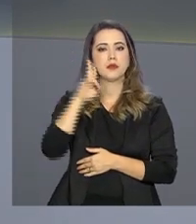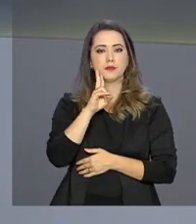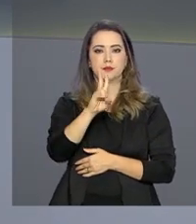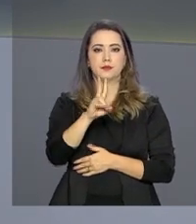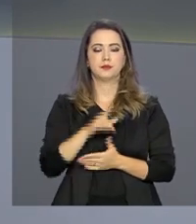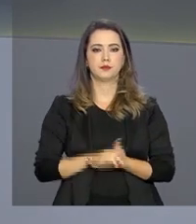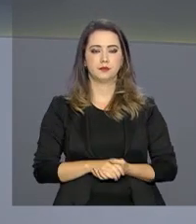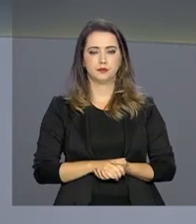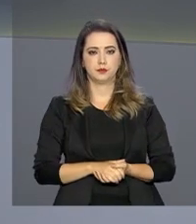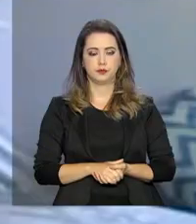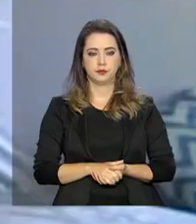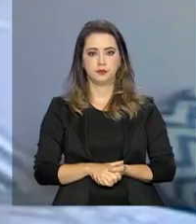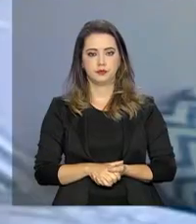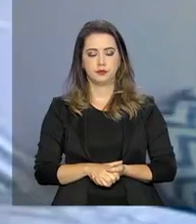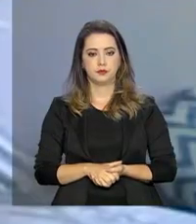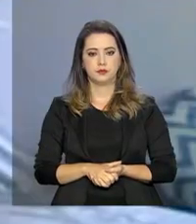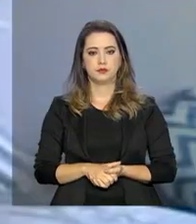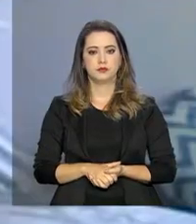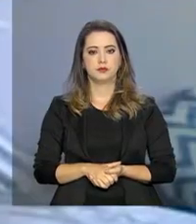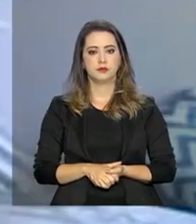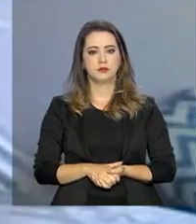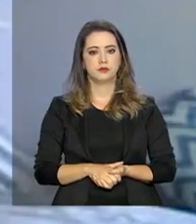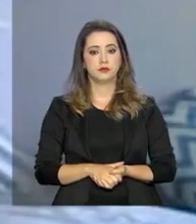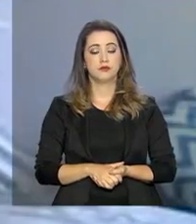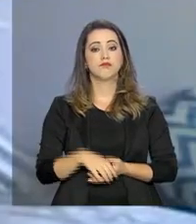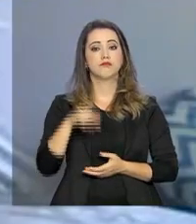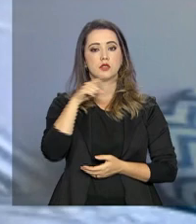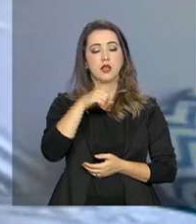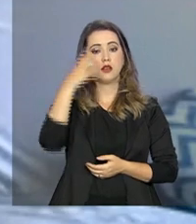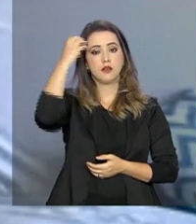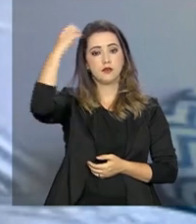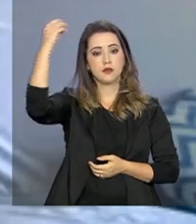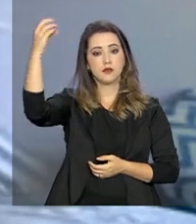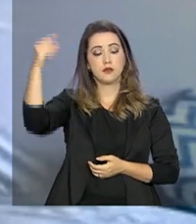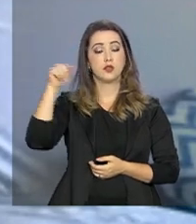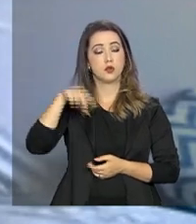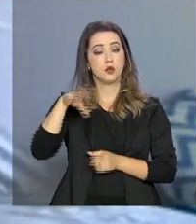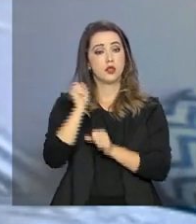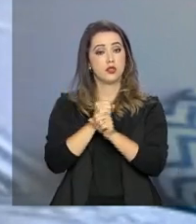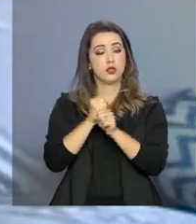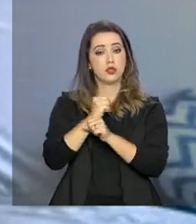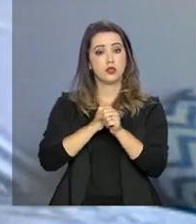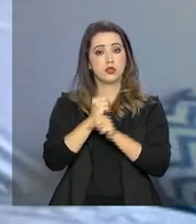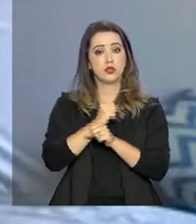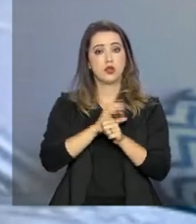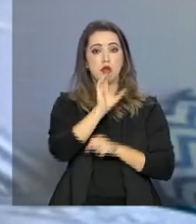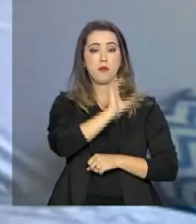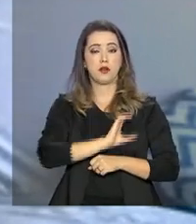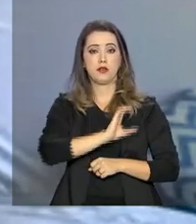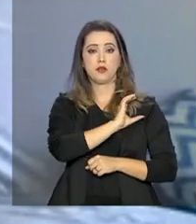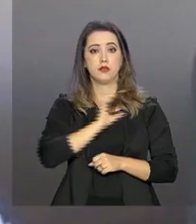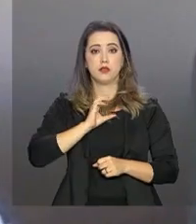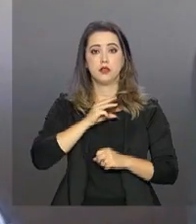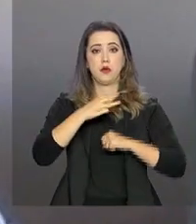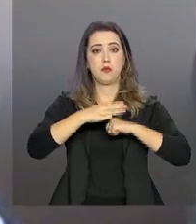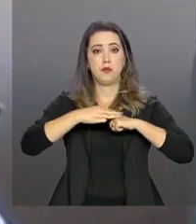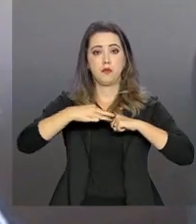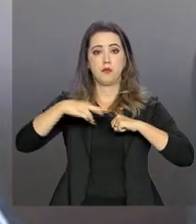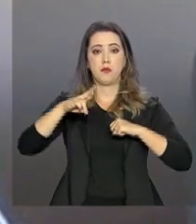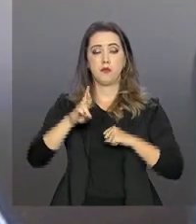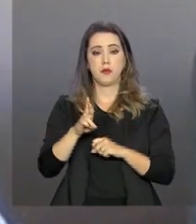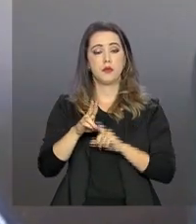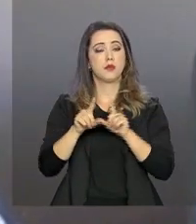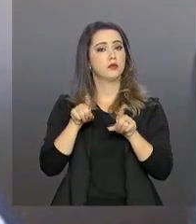raíssa lopes na era se mudam em janeiro deste ano para o canadá para fazer mestrado entre as